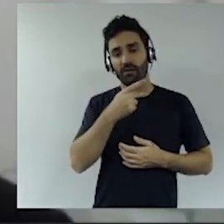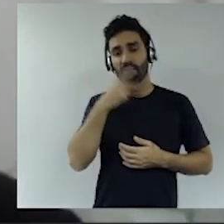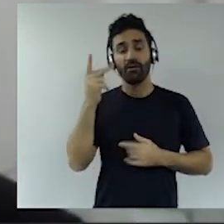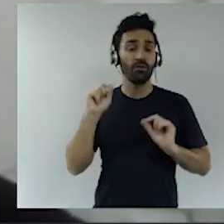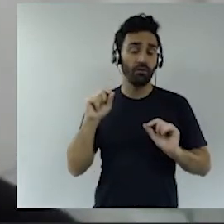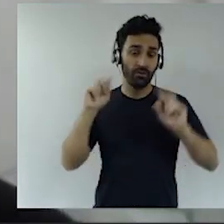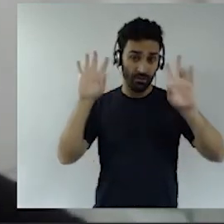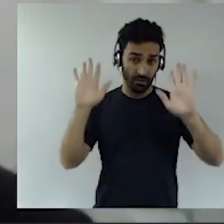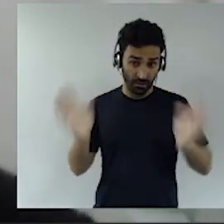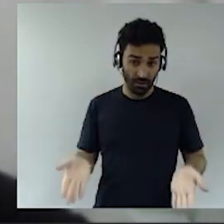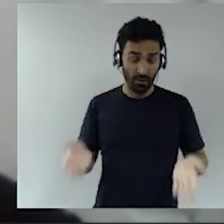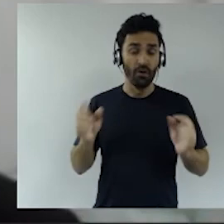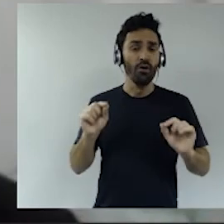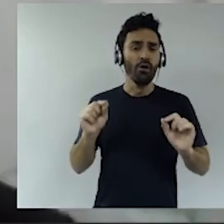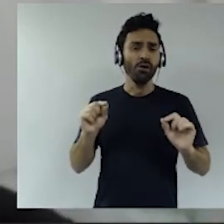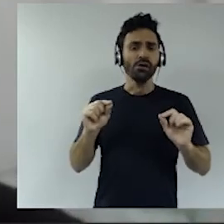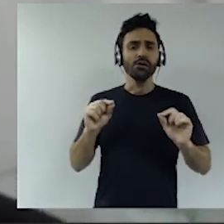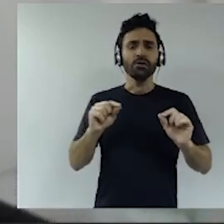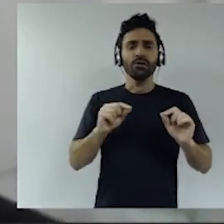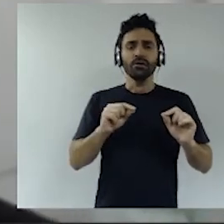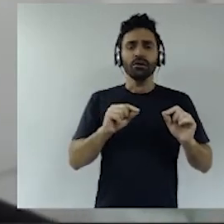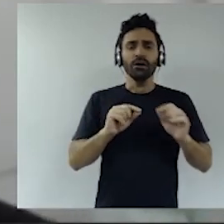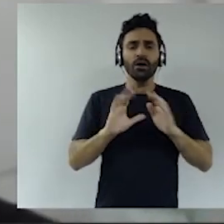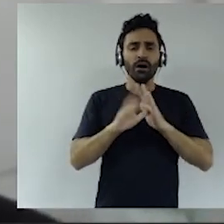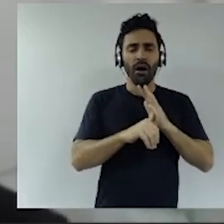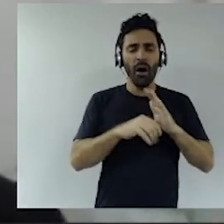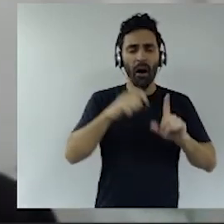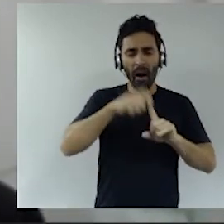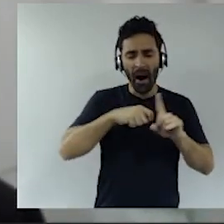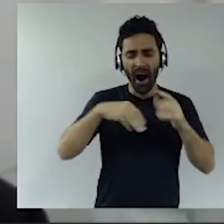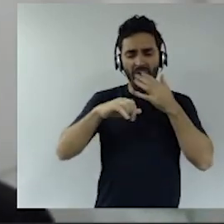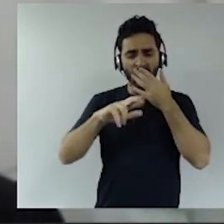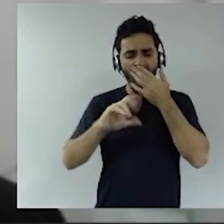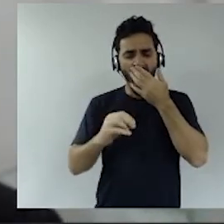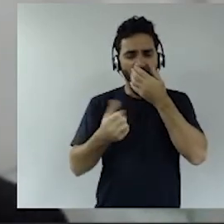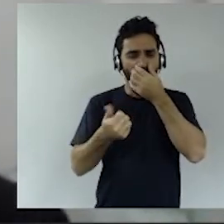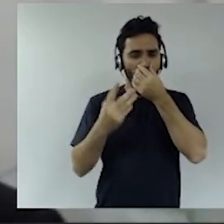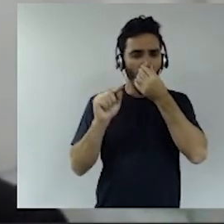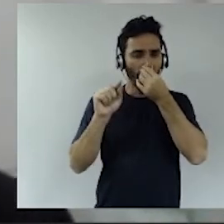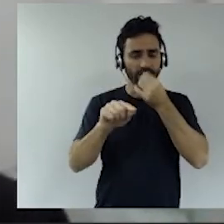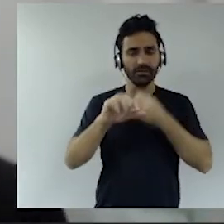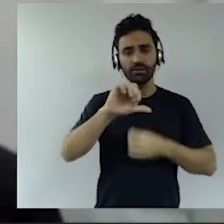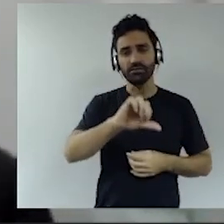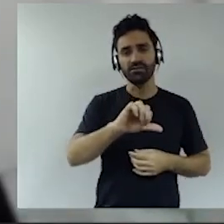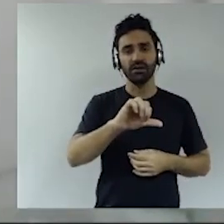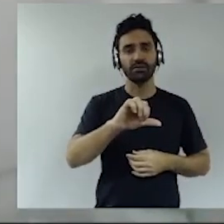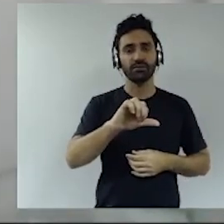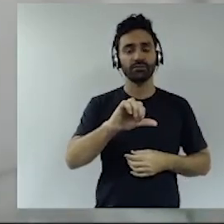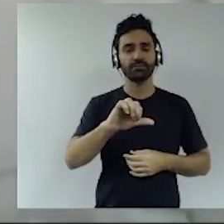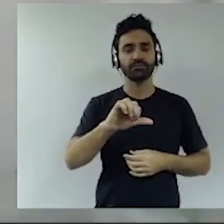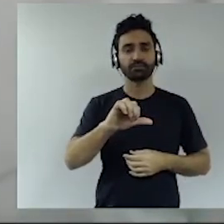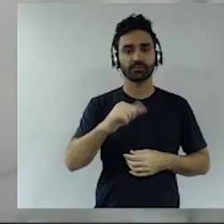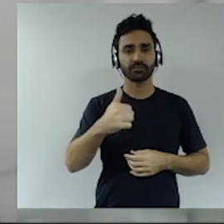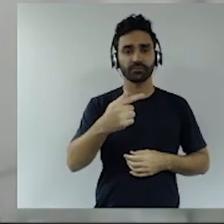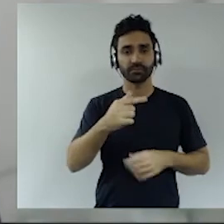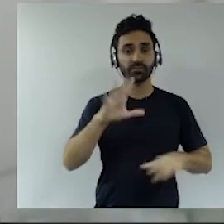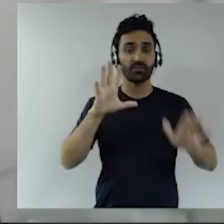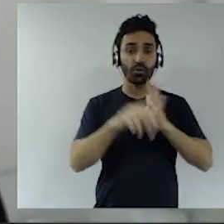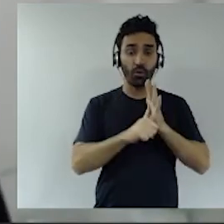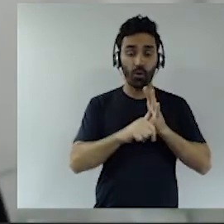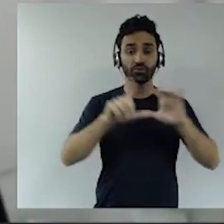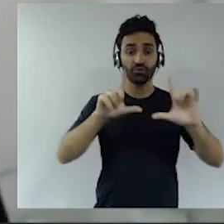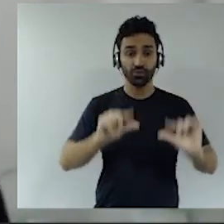patrimônio diminuíram, por exemplo, no mês de março, em São Paulo, 13.917 furtos a menos, os